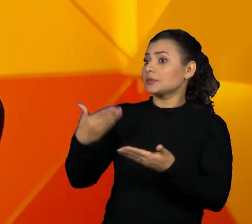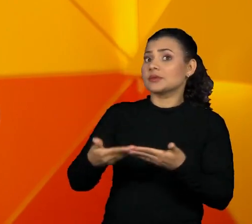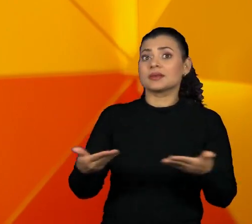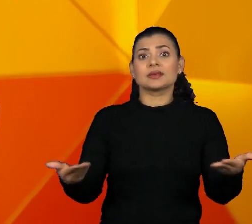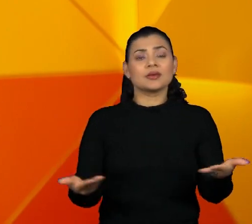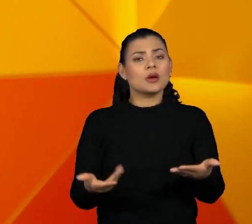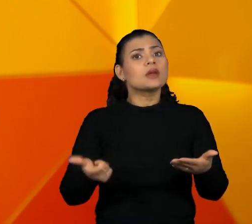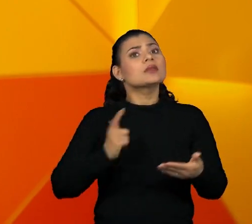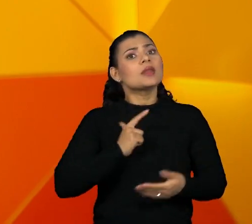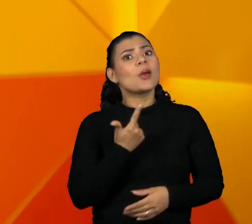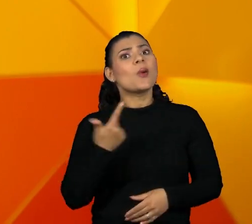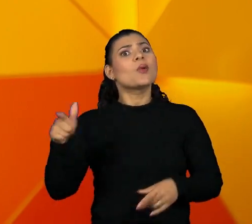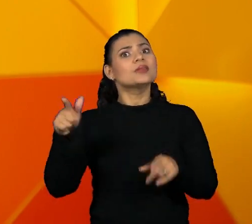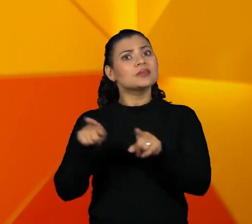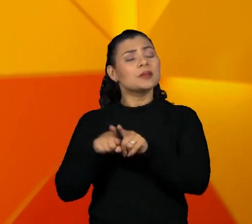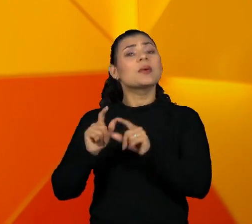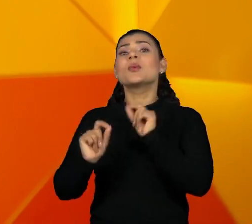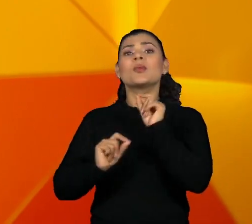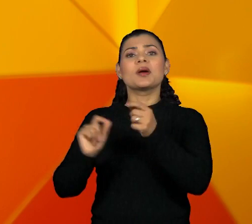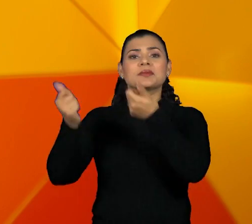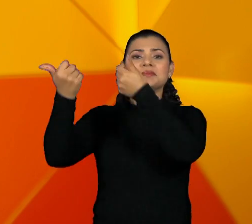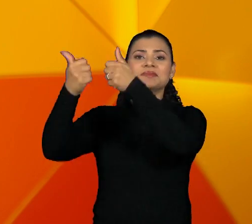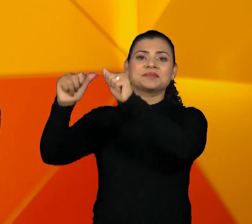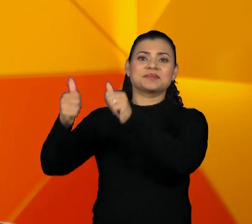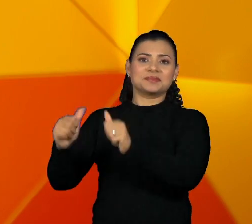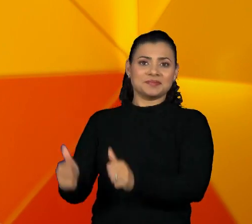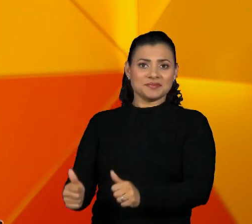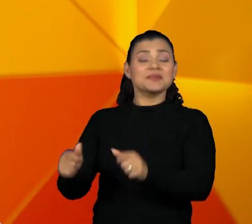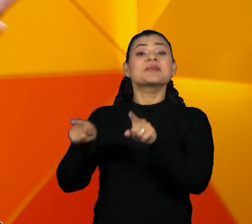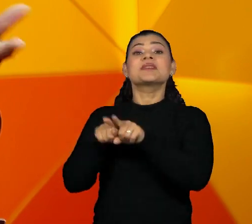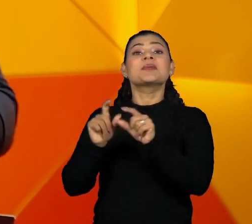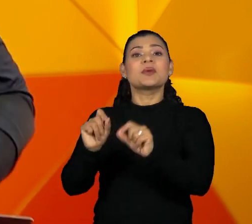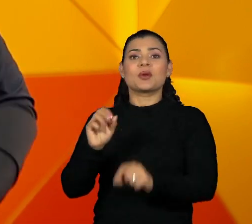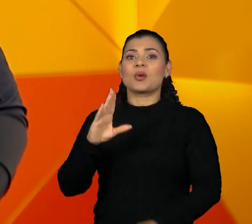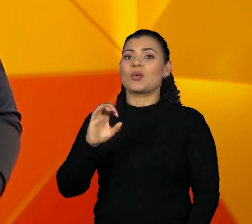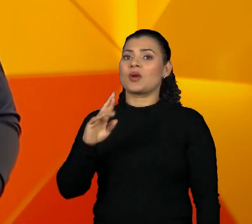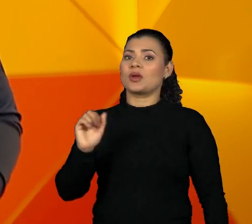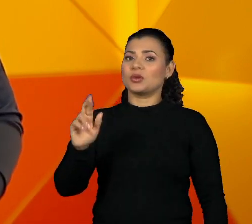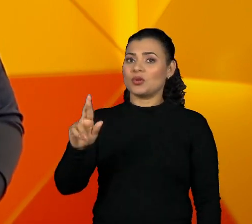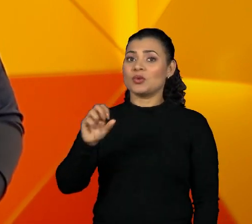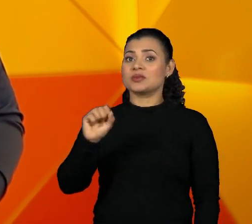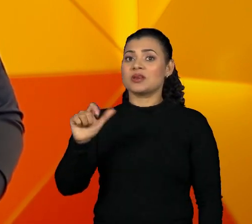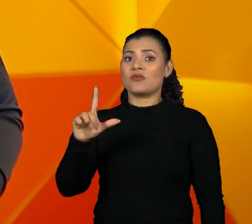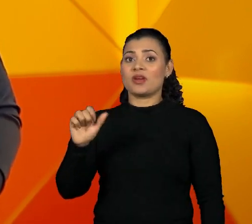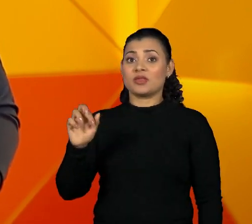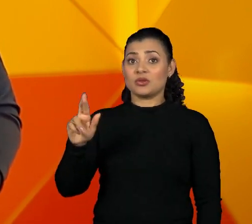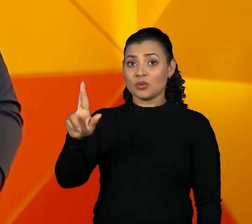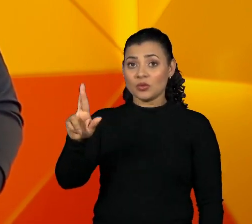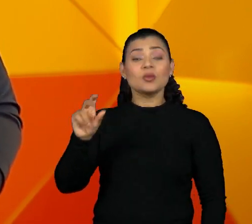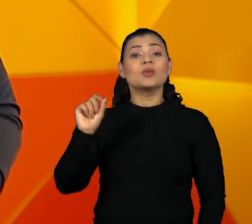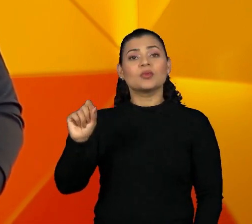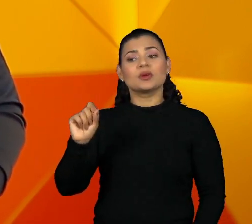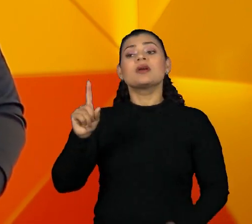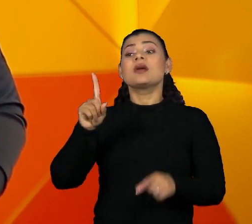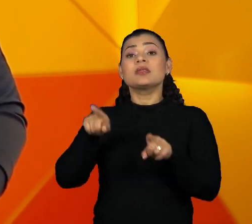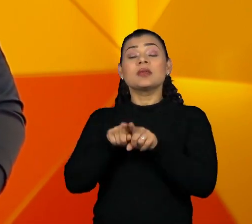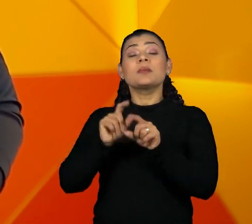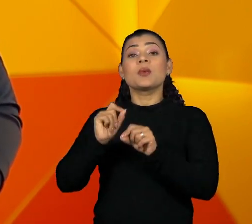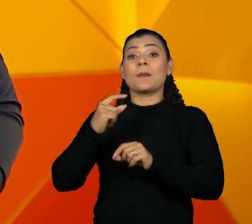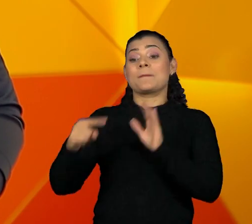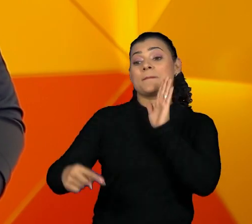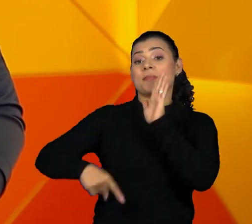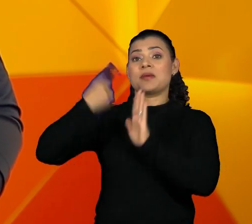uma outra obra do Alex, que é a estátua Corredor e Saltador, Ademar Ferreira da Silva, que foi o primeiro